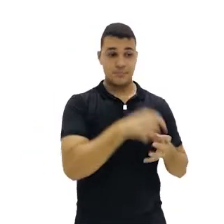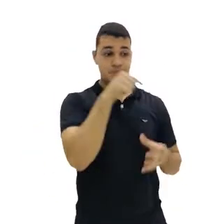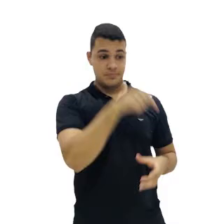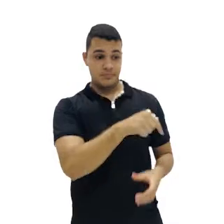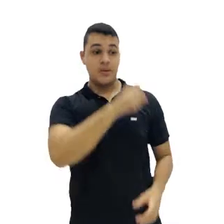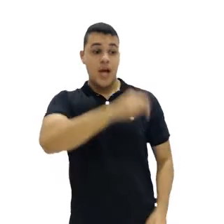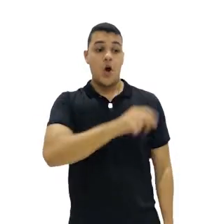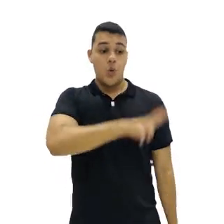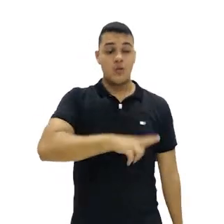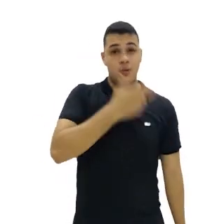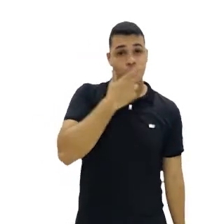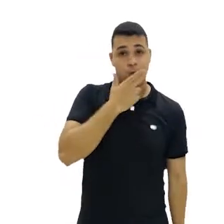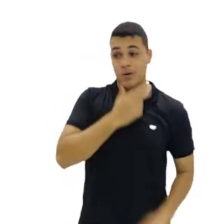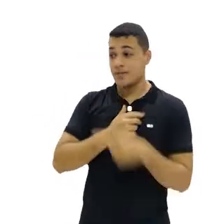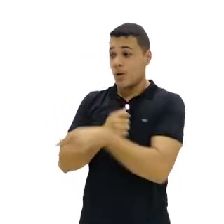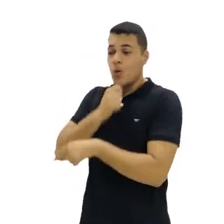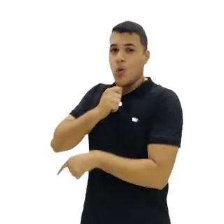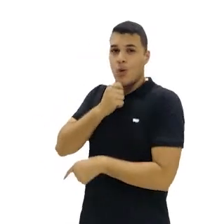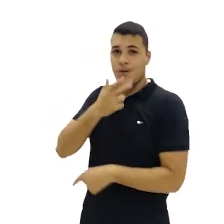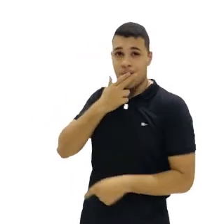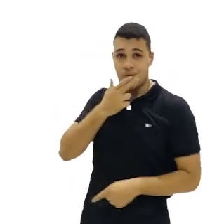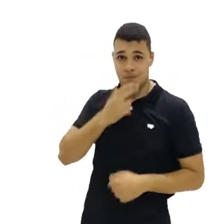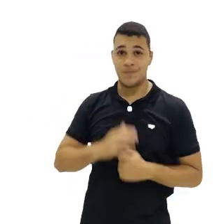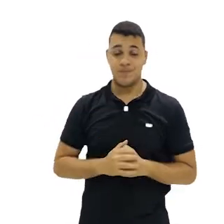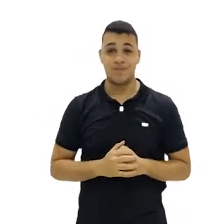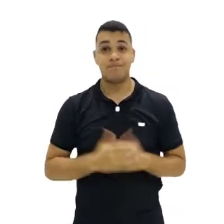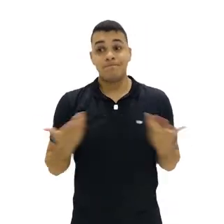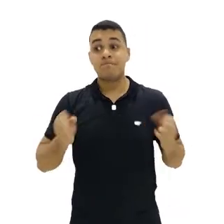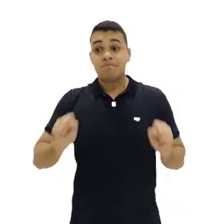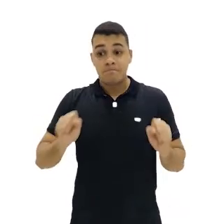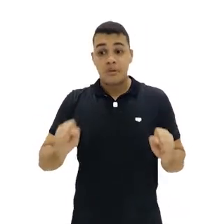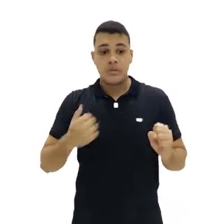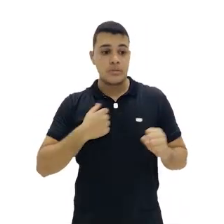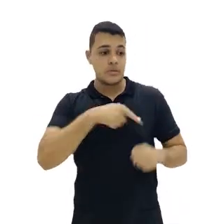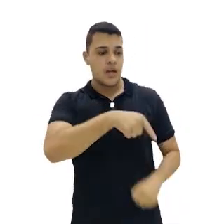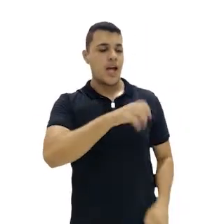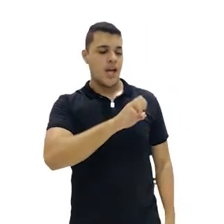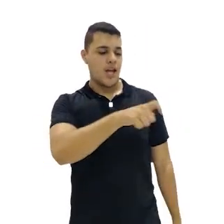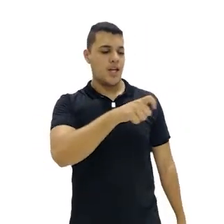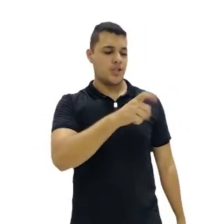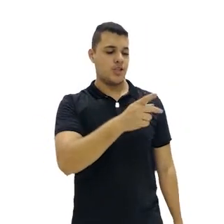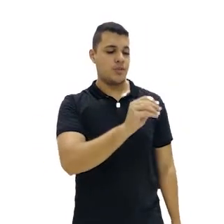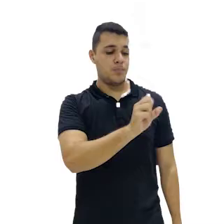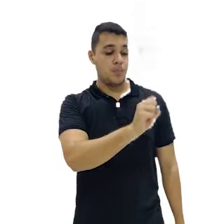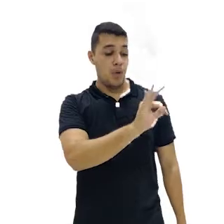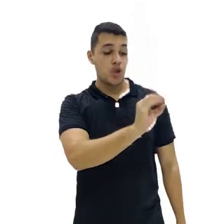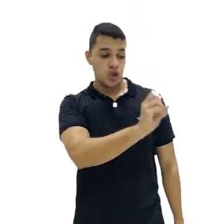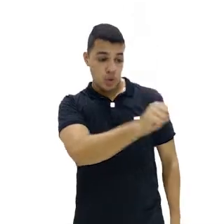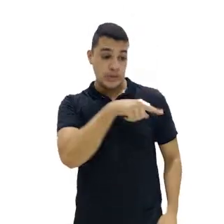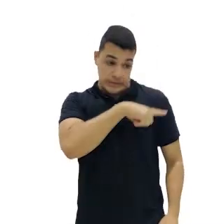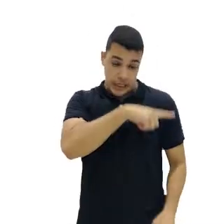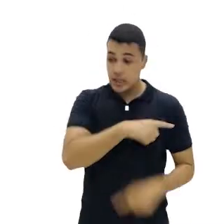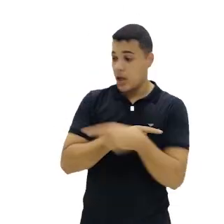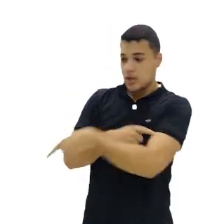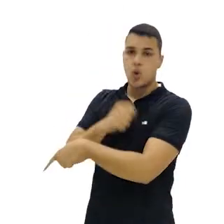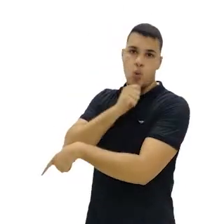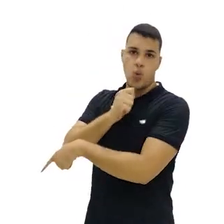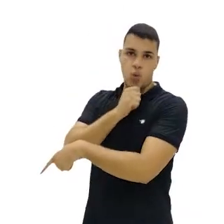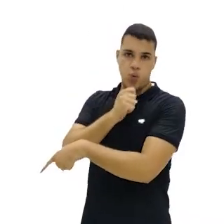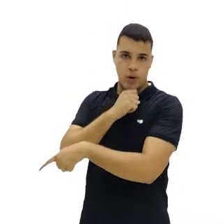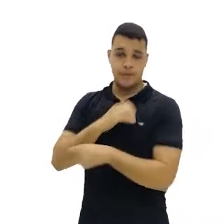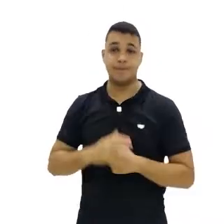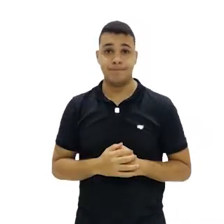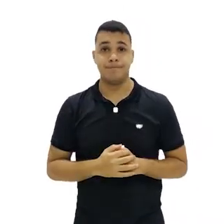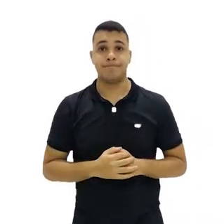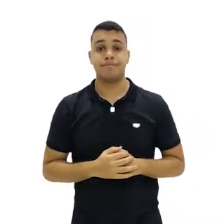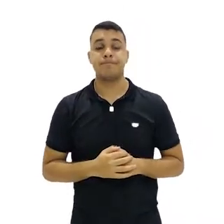meus expostos e os meus não expostos ao tabaco. Esses homens de 40 anos ou mais são